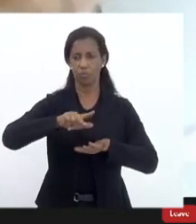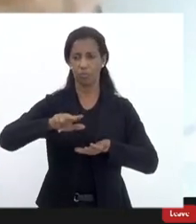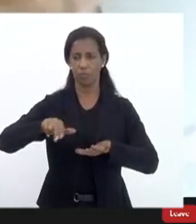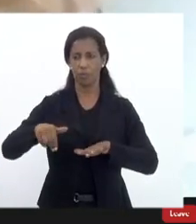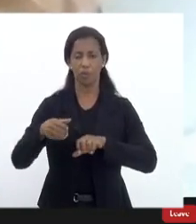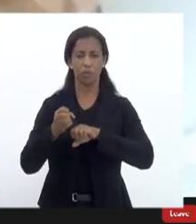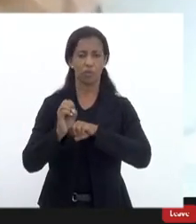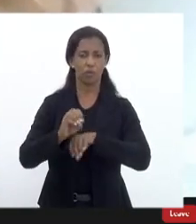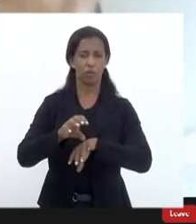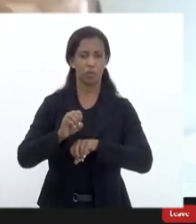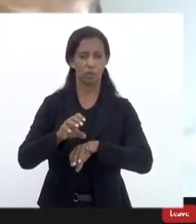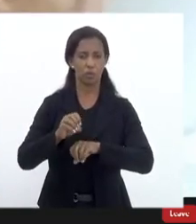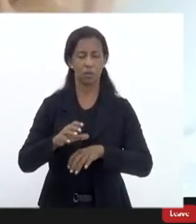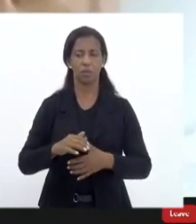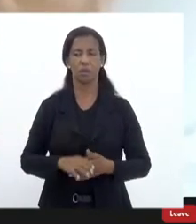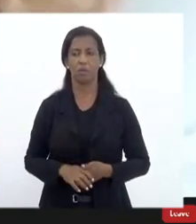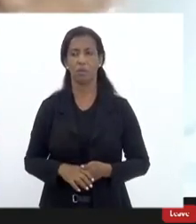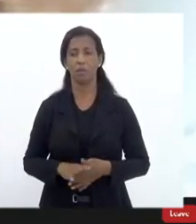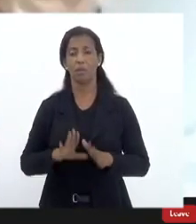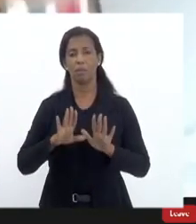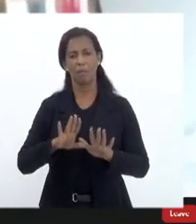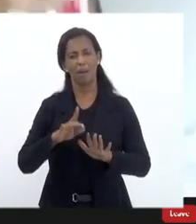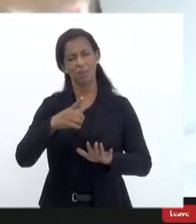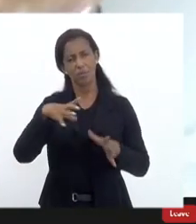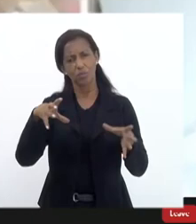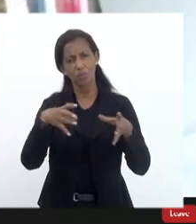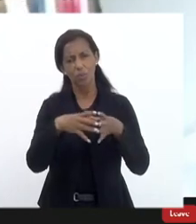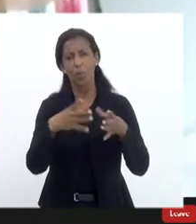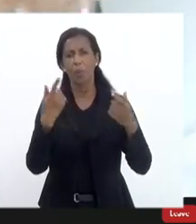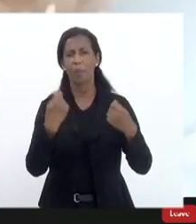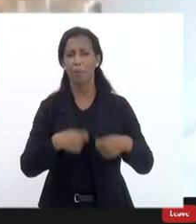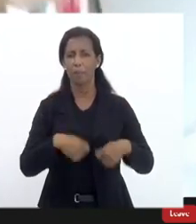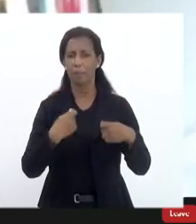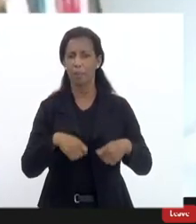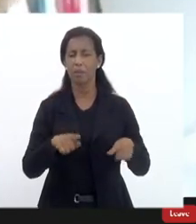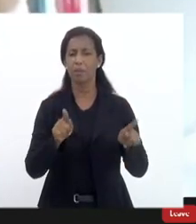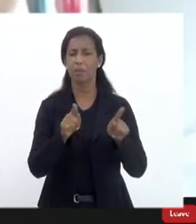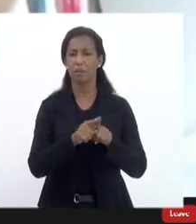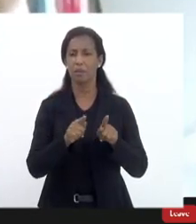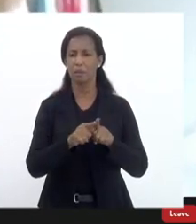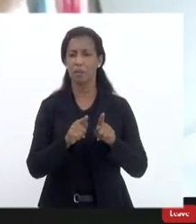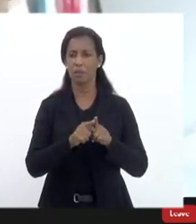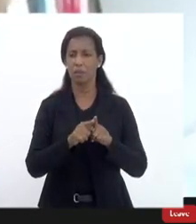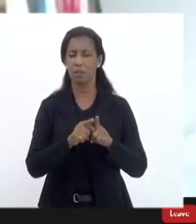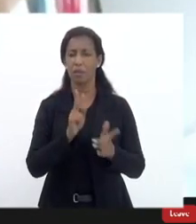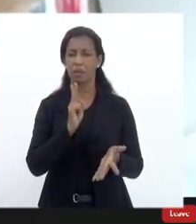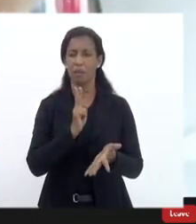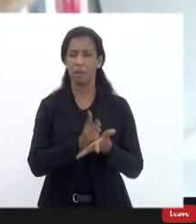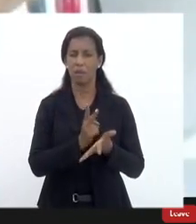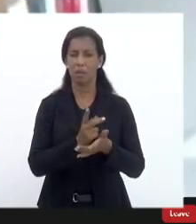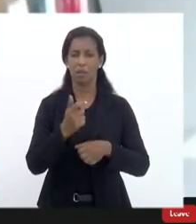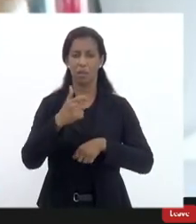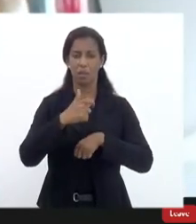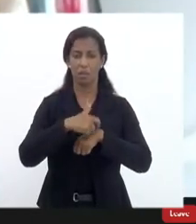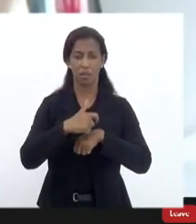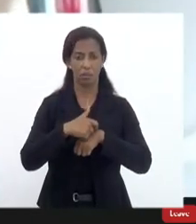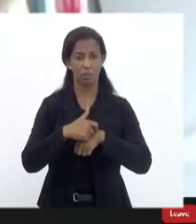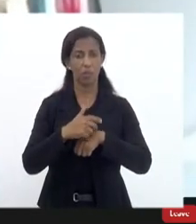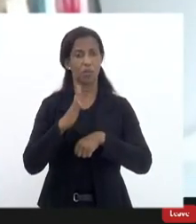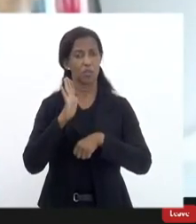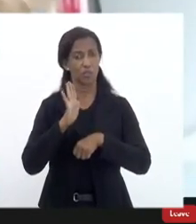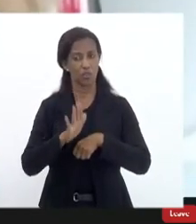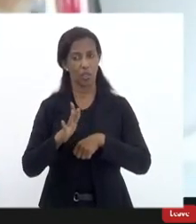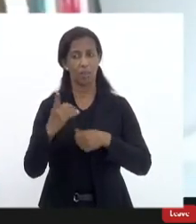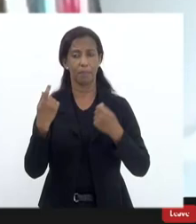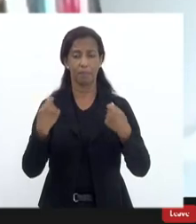da educação, mas eles precisam ser também neste momento, já deveriam ter